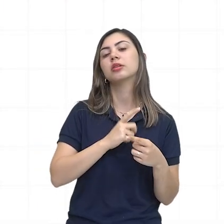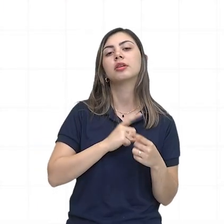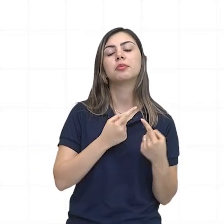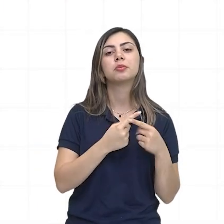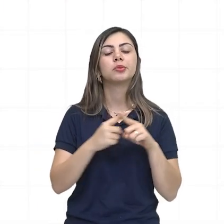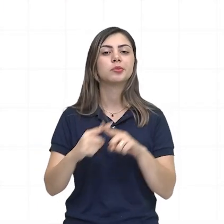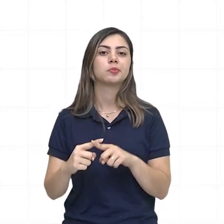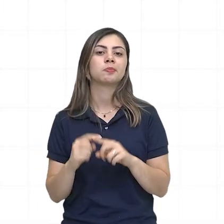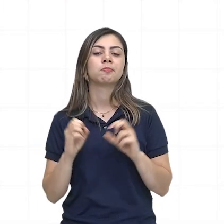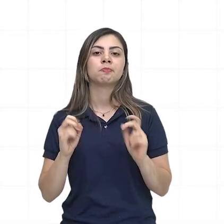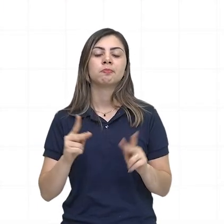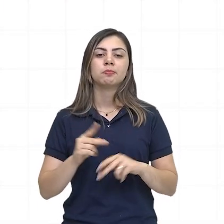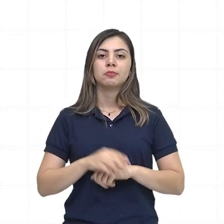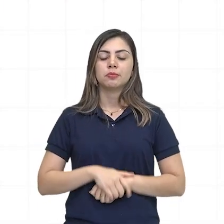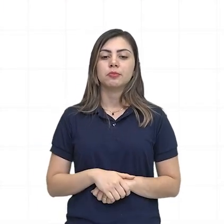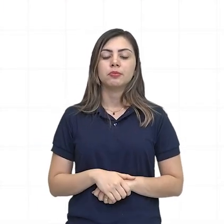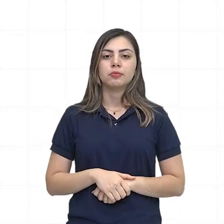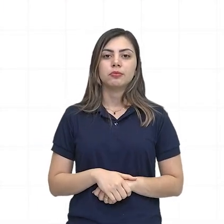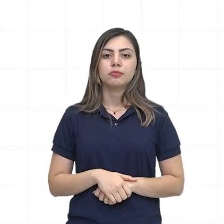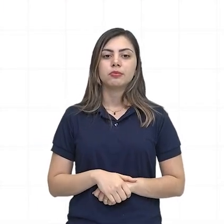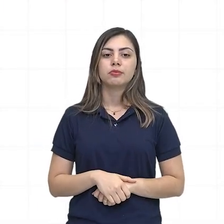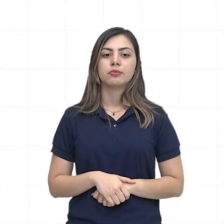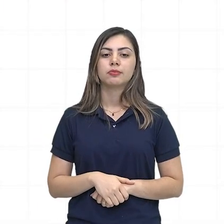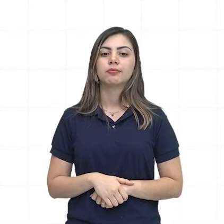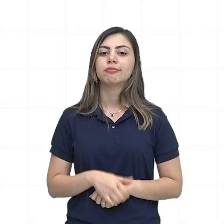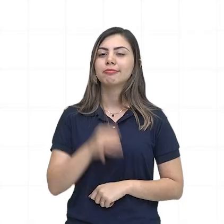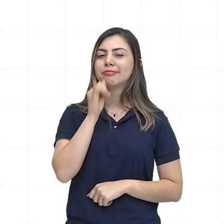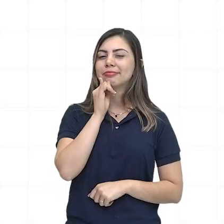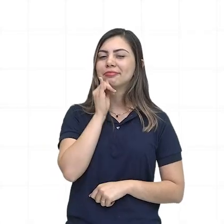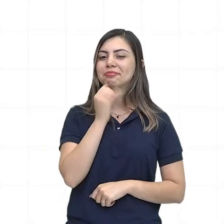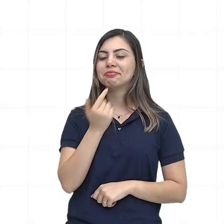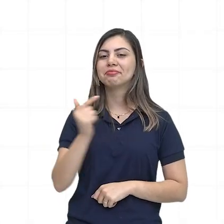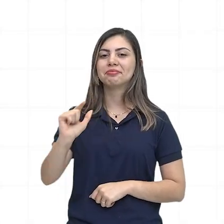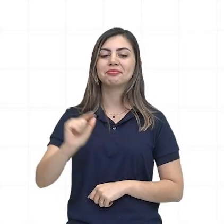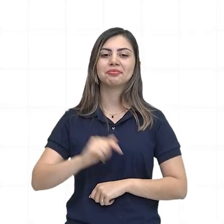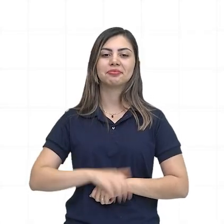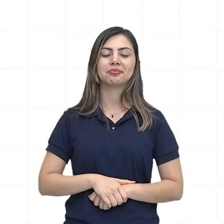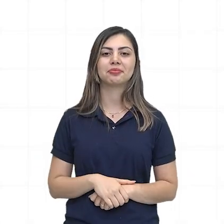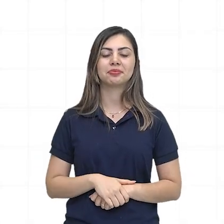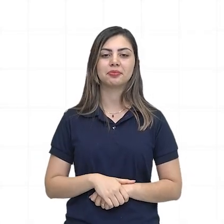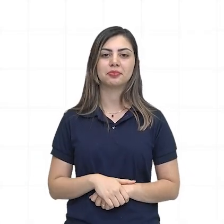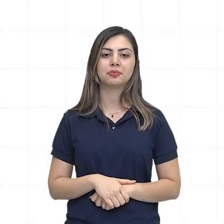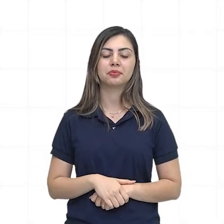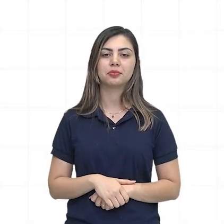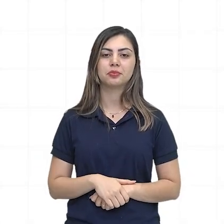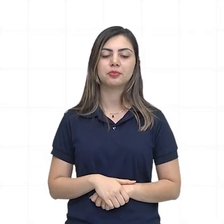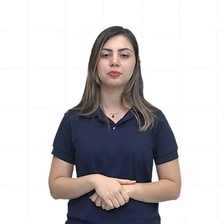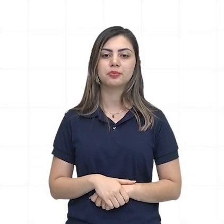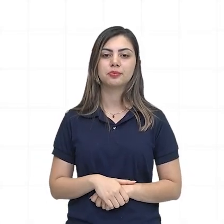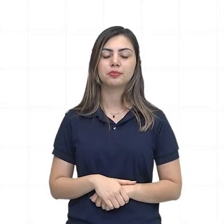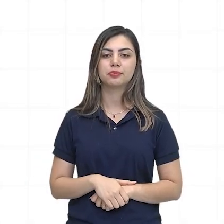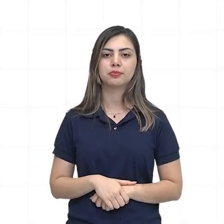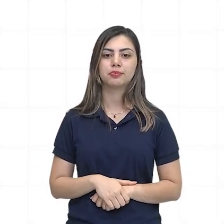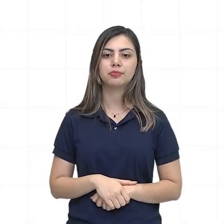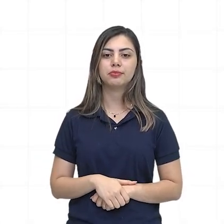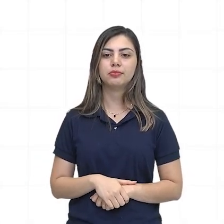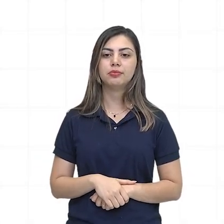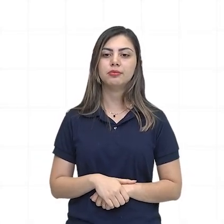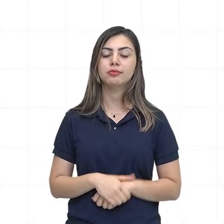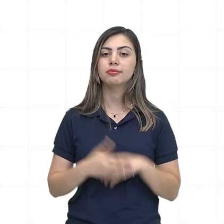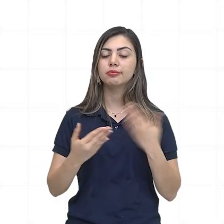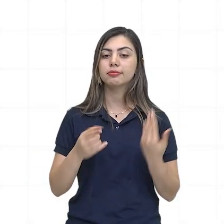mesma. Beleza? Então, continuando, olha lá. Vamos ao exemplo 2. Olha, eu quero, olha.